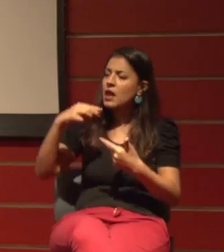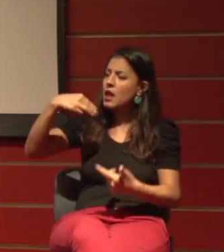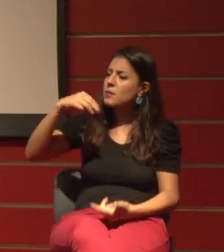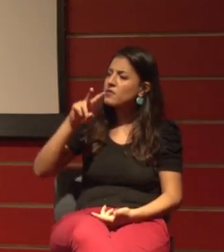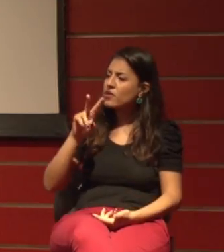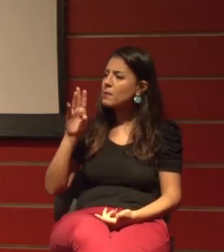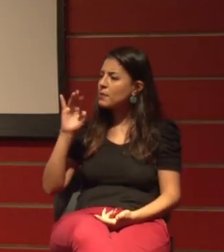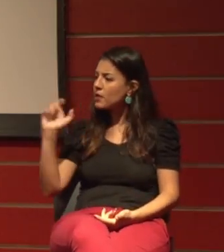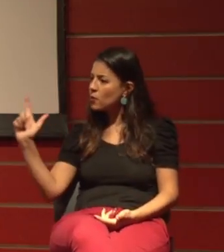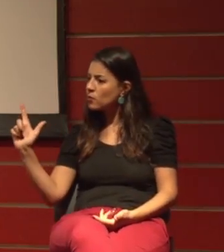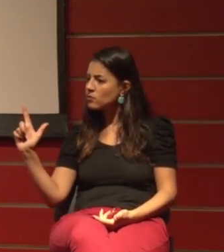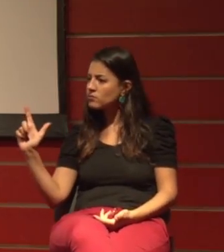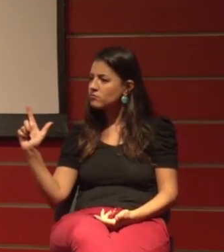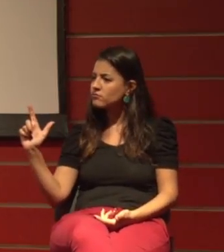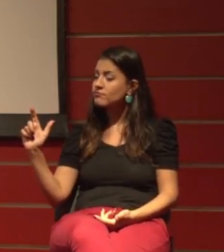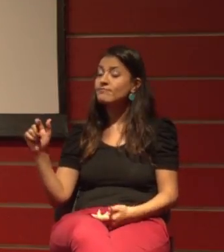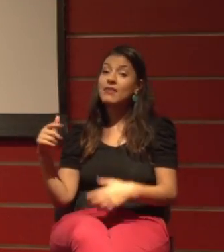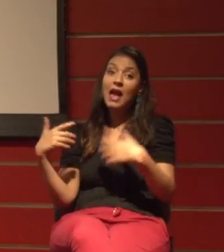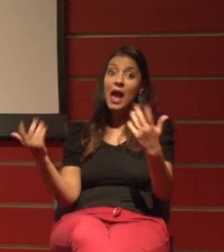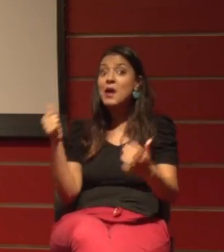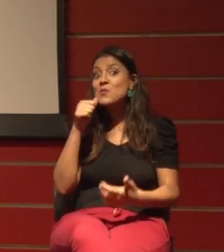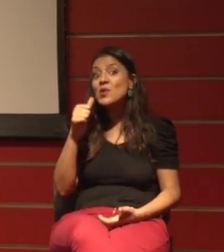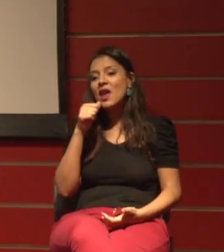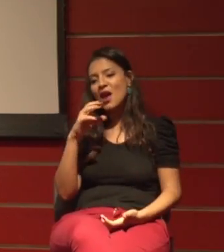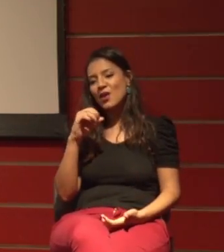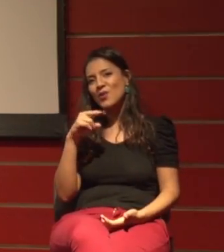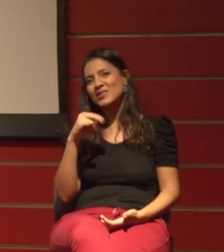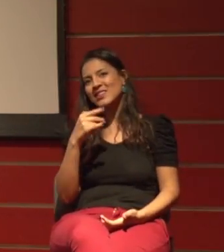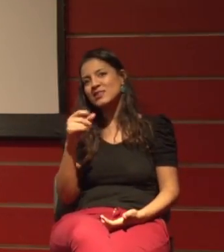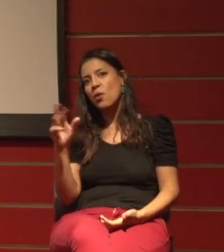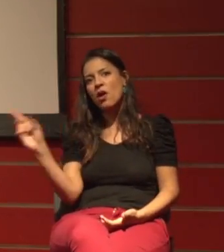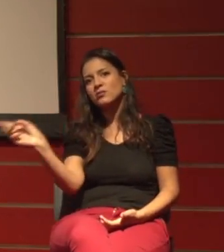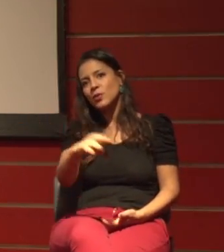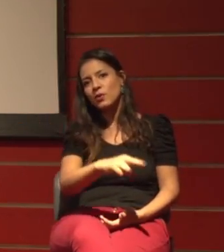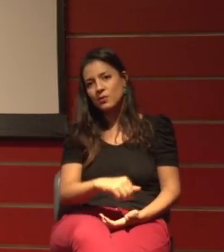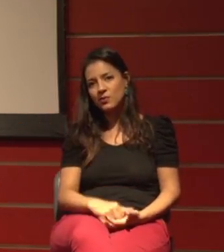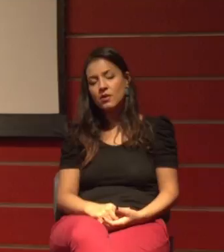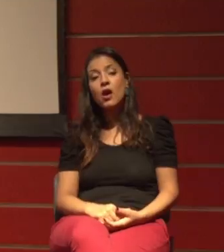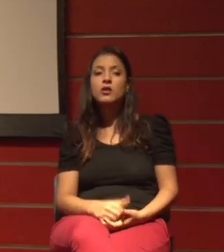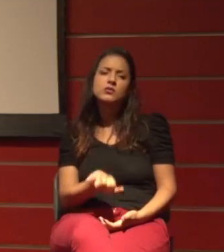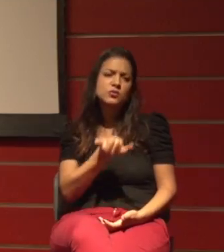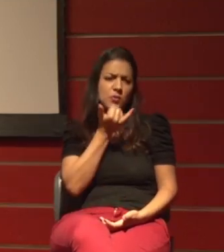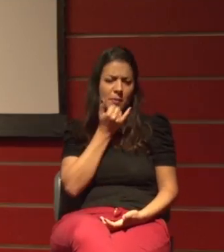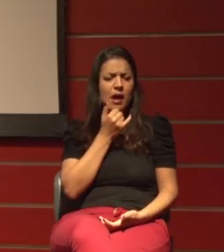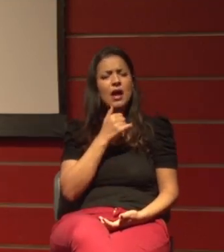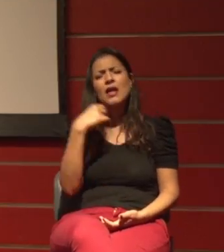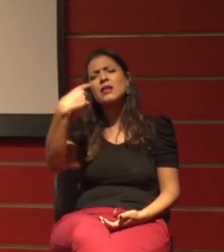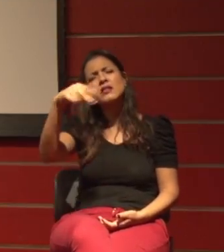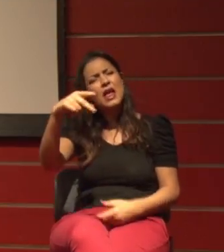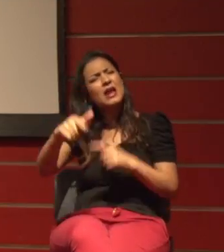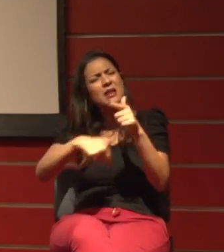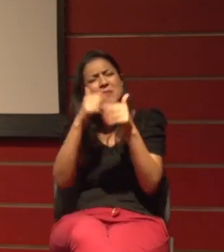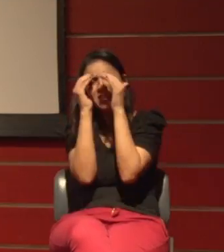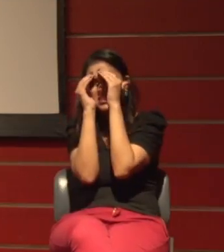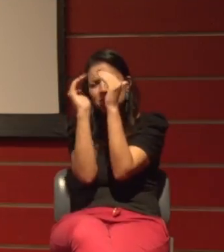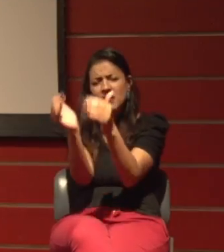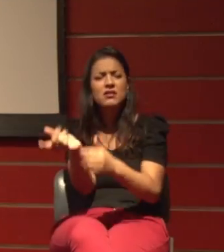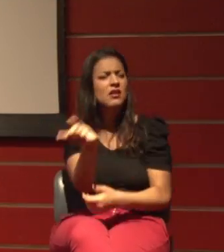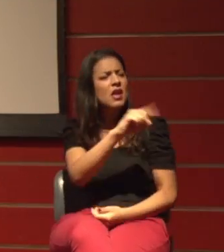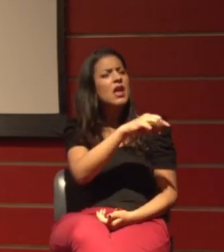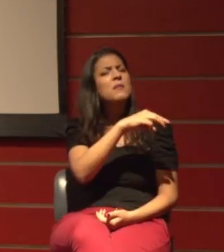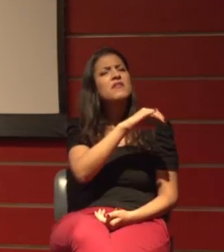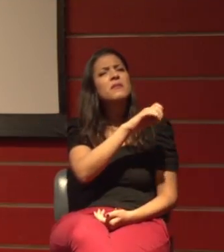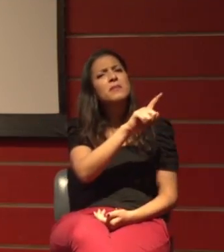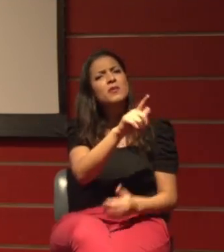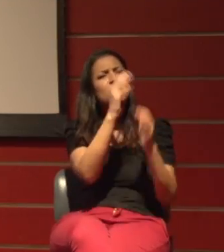resposta que a Conceição Evaristo deu para ele é que eu acho ótima né ela falava com todo respeito ao trabalho da Elsa com todo respeito ao trabalho do MV